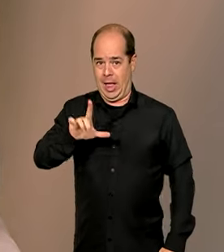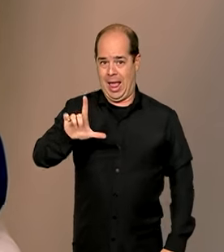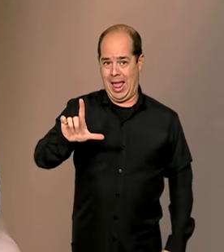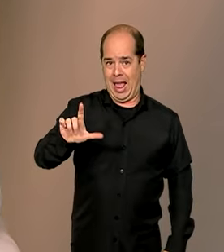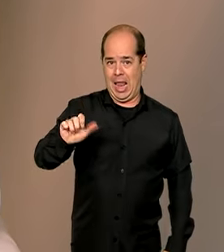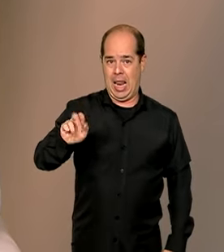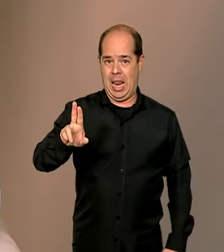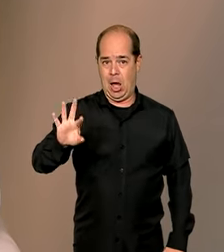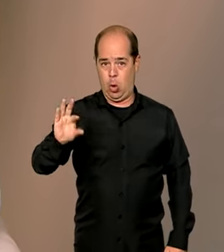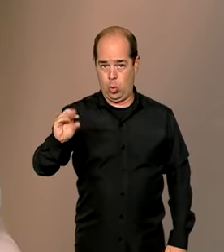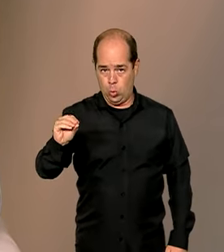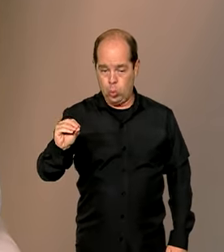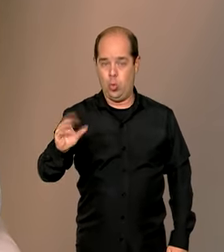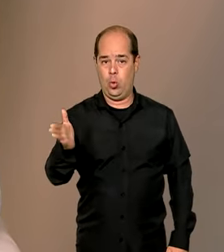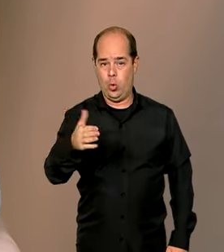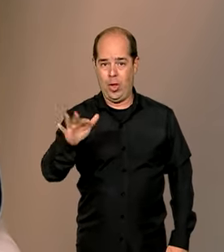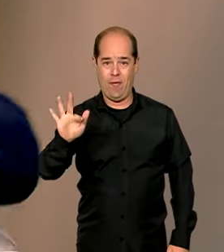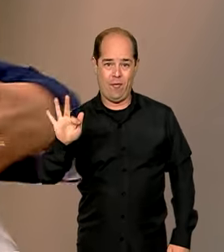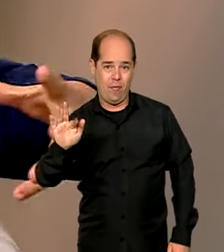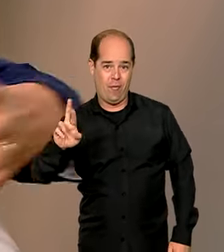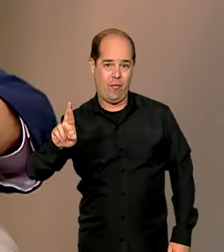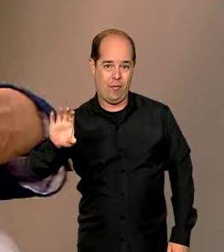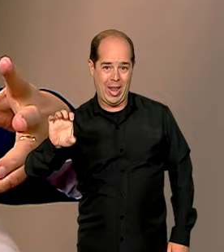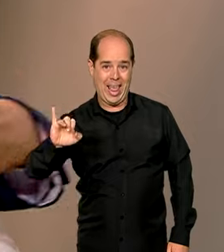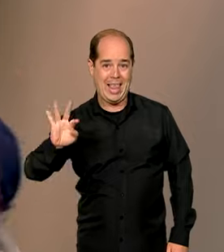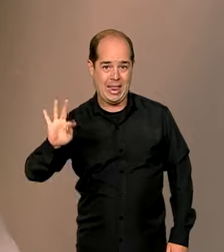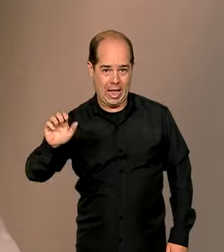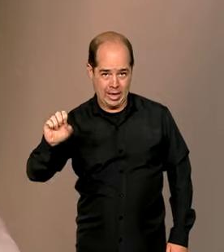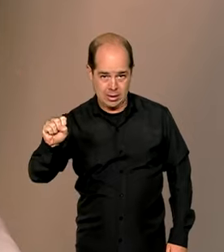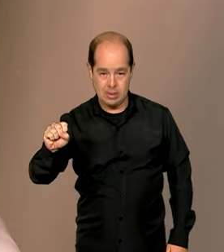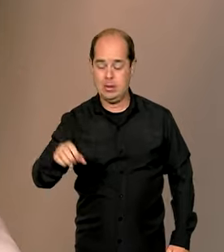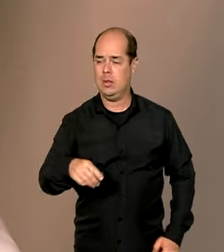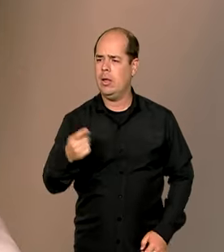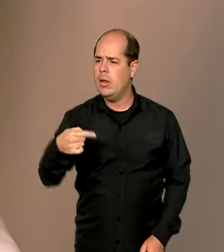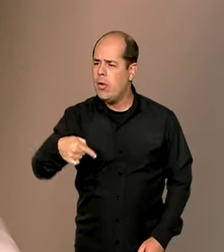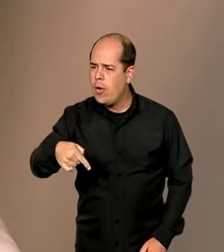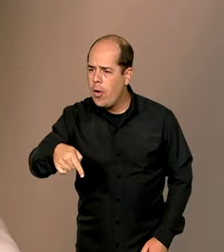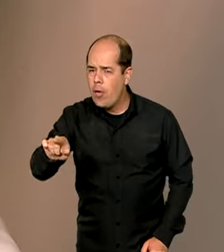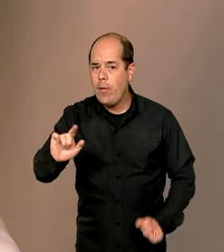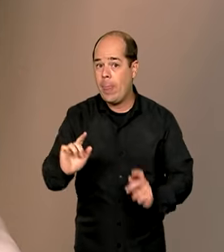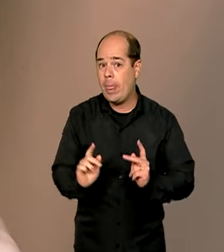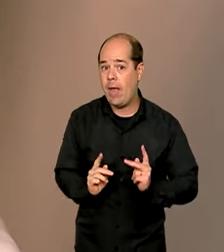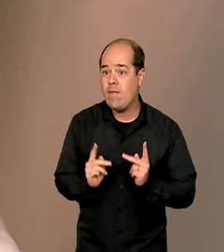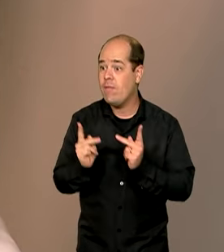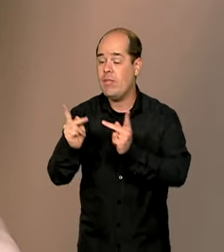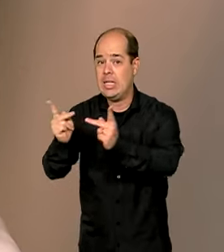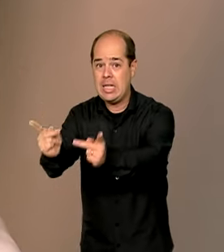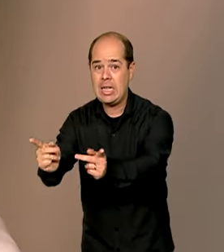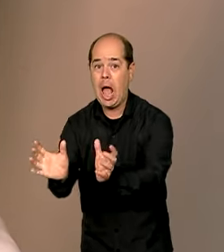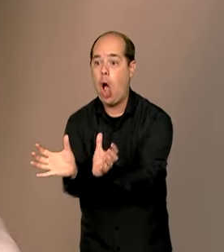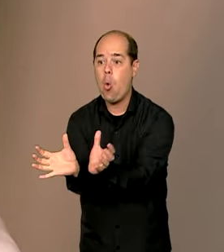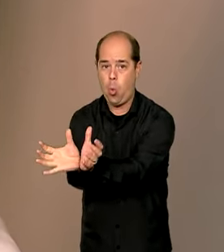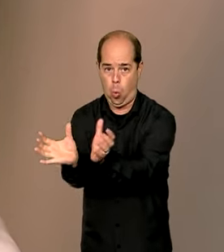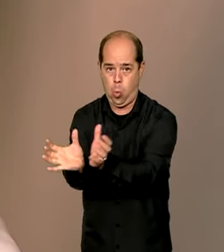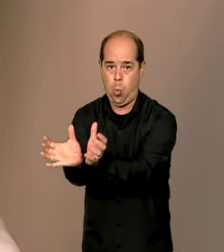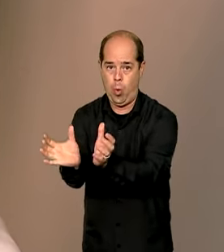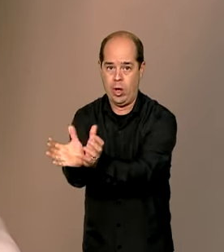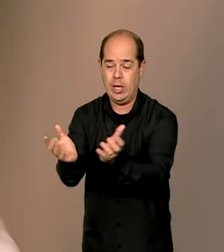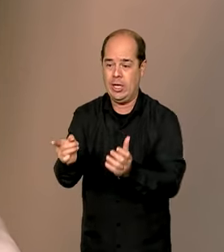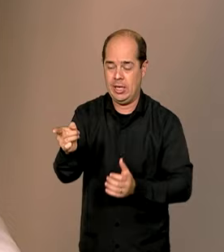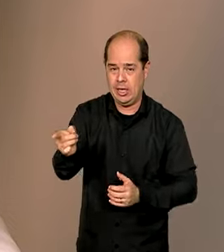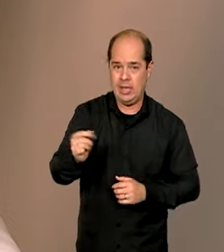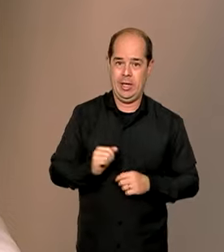com a prefeita Moema e com várias lideranças, a gente foi visitar uma comunidade. E eu visitei a